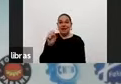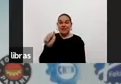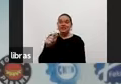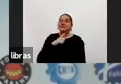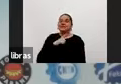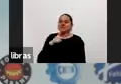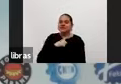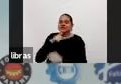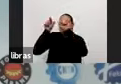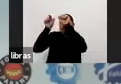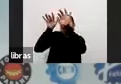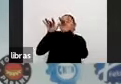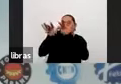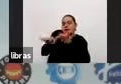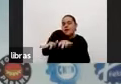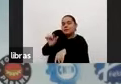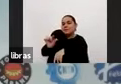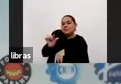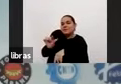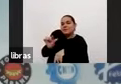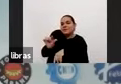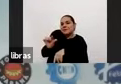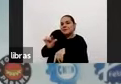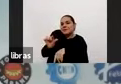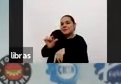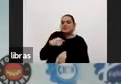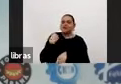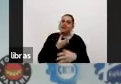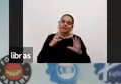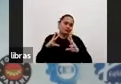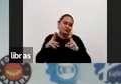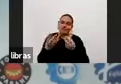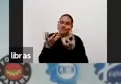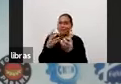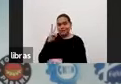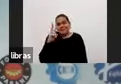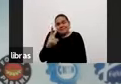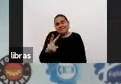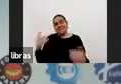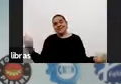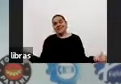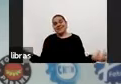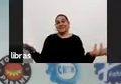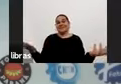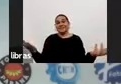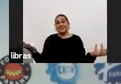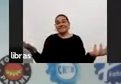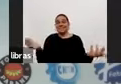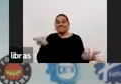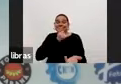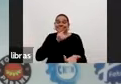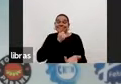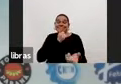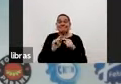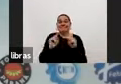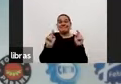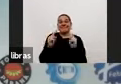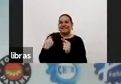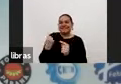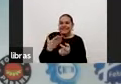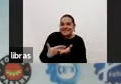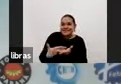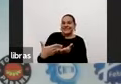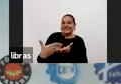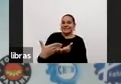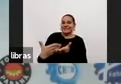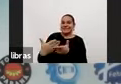neve. Ela não foi democrática, né? A gente merecia essa diversão, vamos dizer assim. Mas estamos começando a live SMC